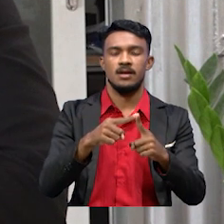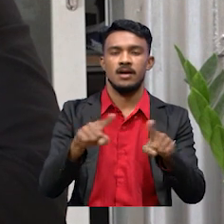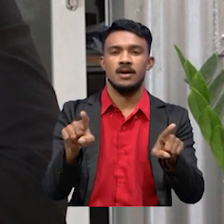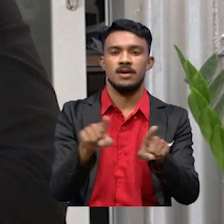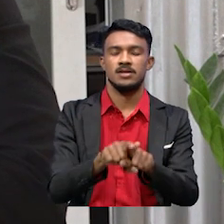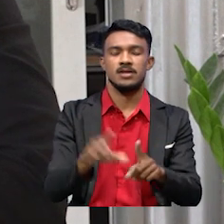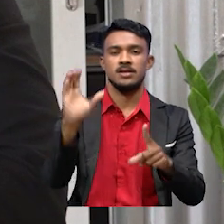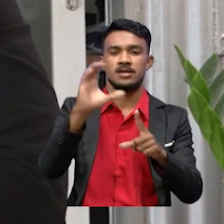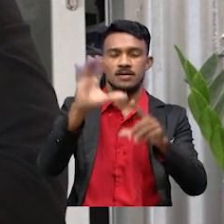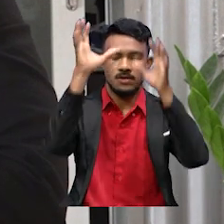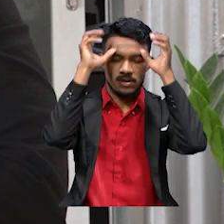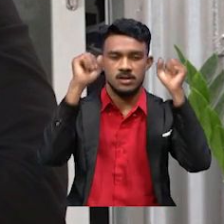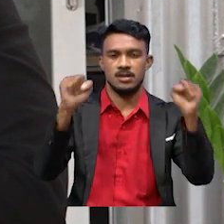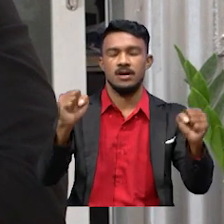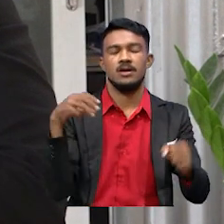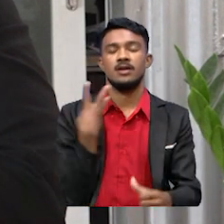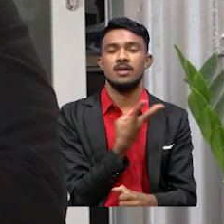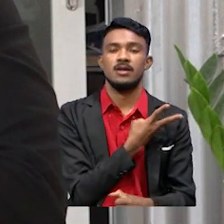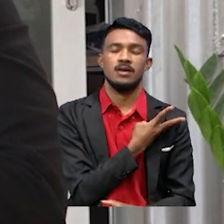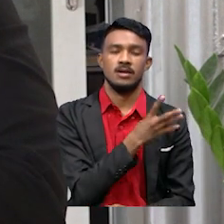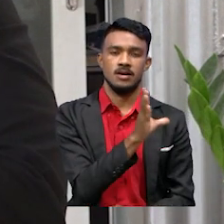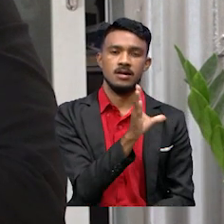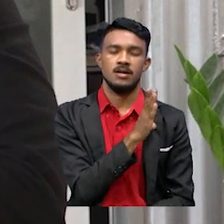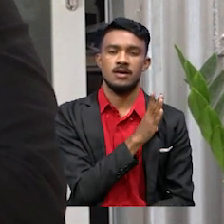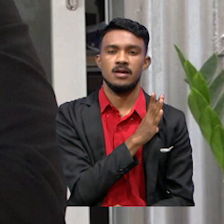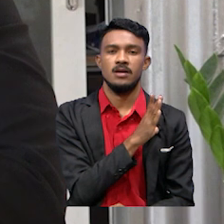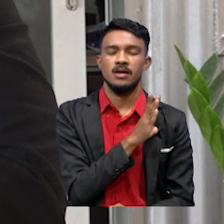estado, ou expressa o livre,